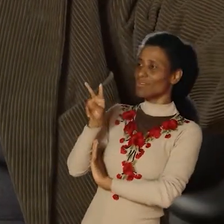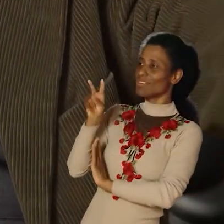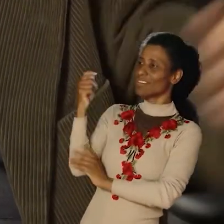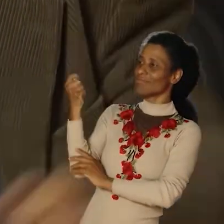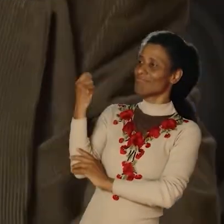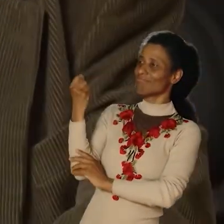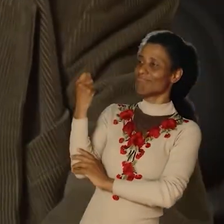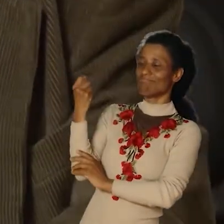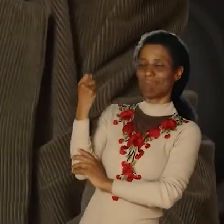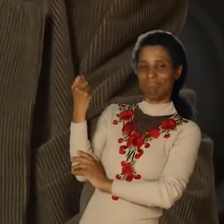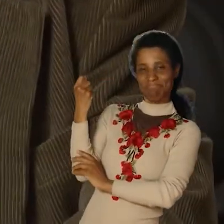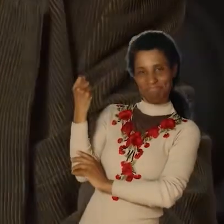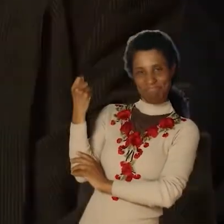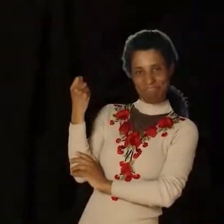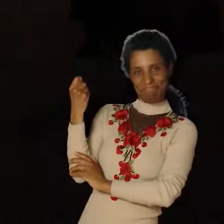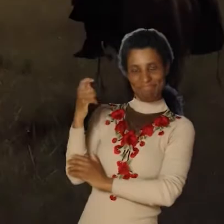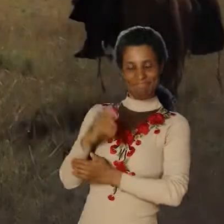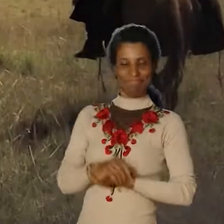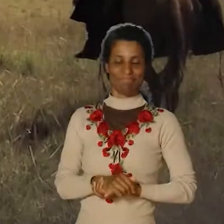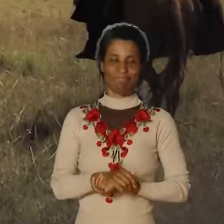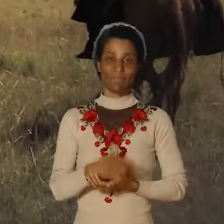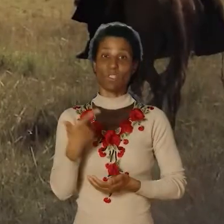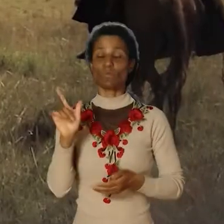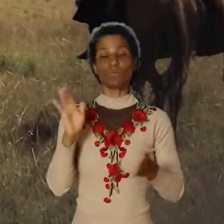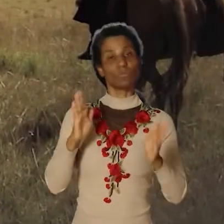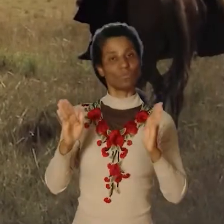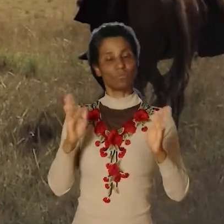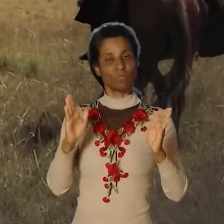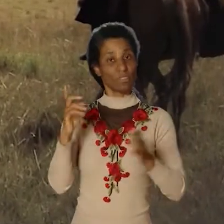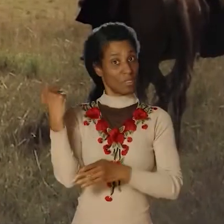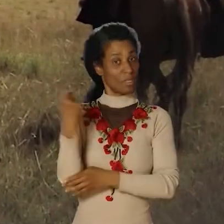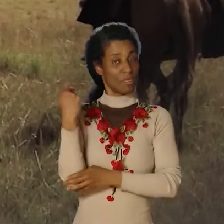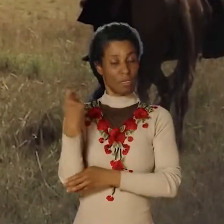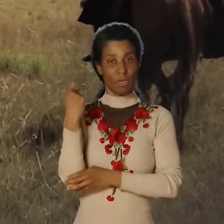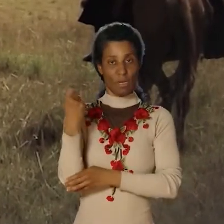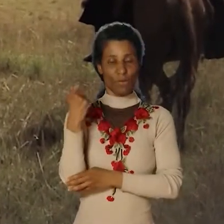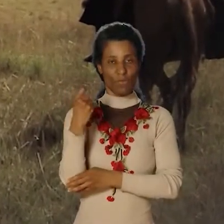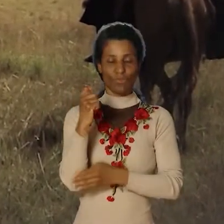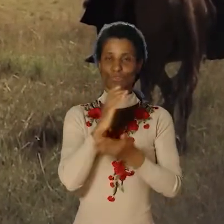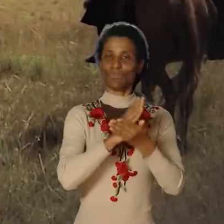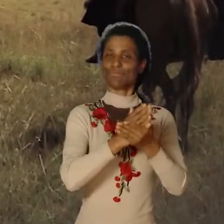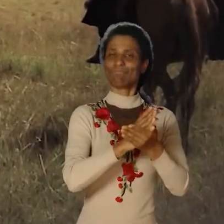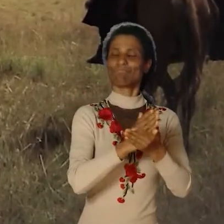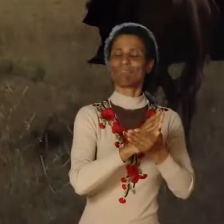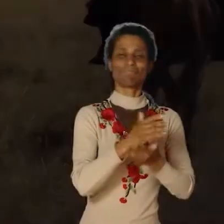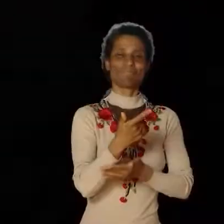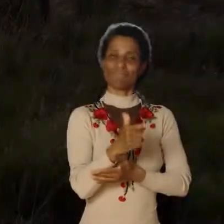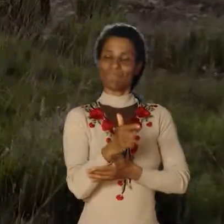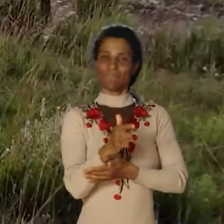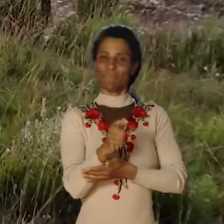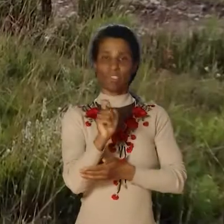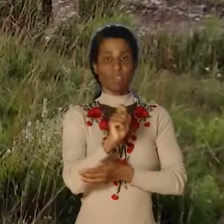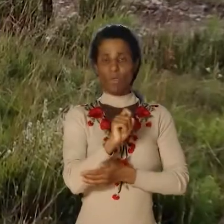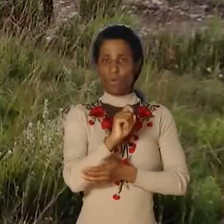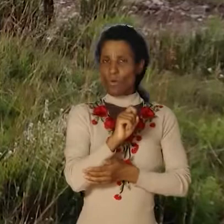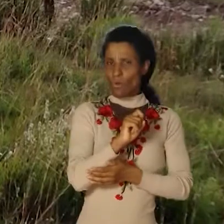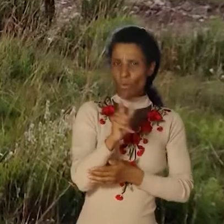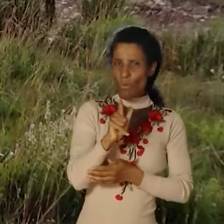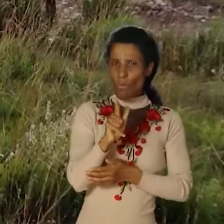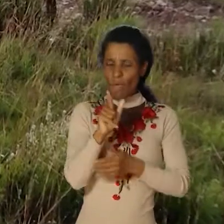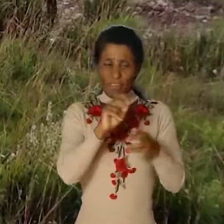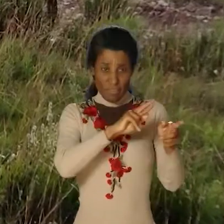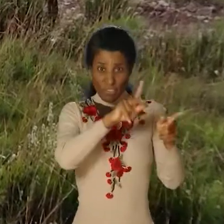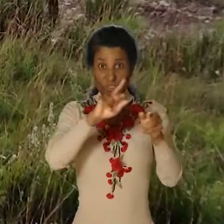na direção do Rio Grande. No próximo episódio, Gaúchos Sem Fronteira. Quais as